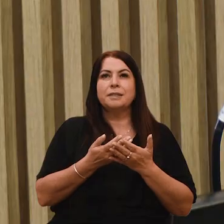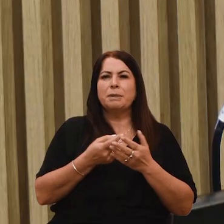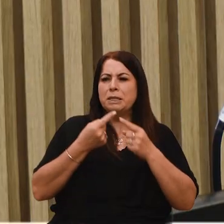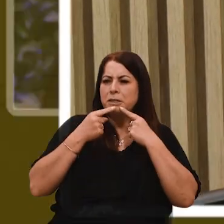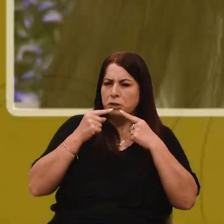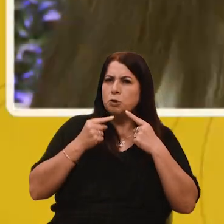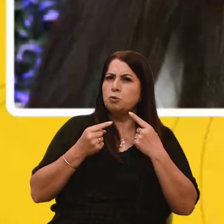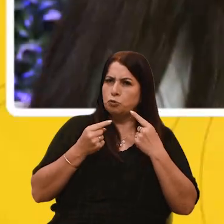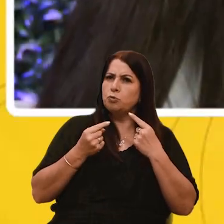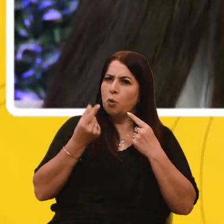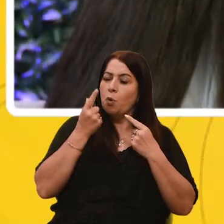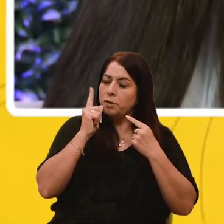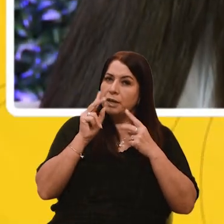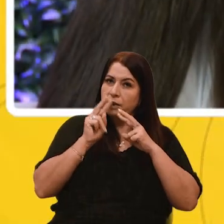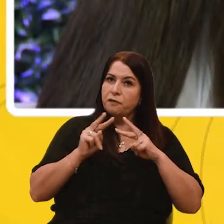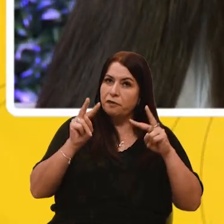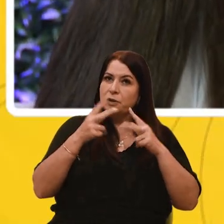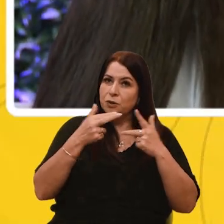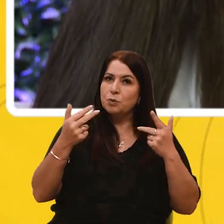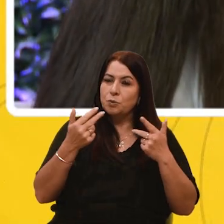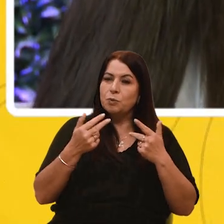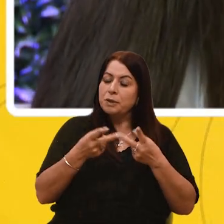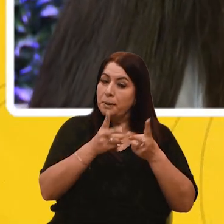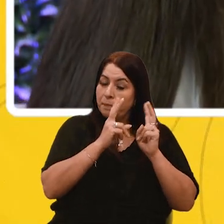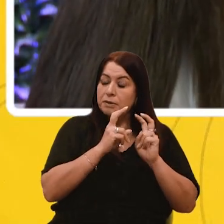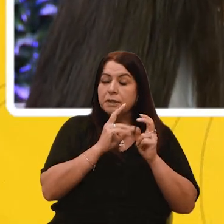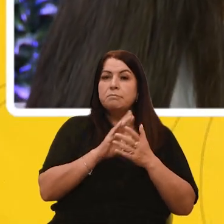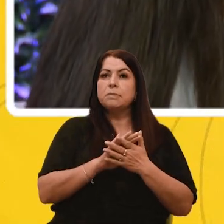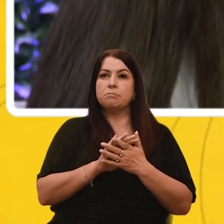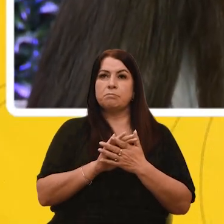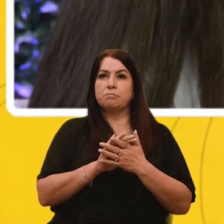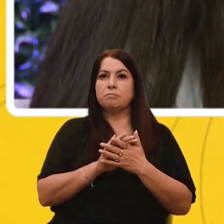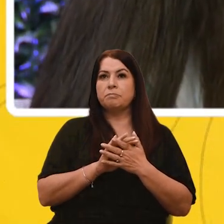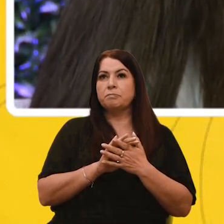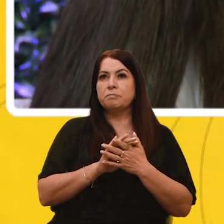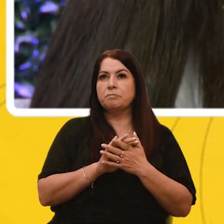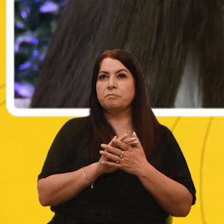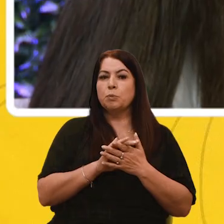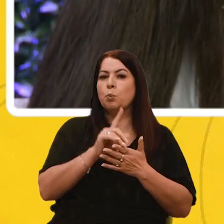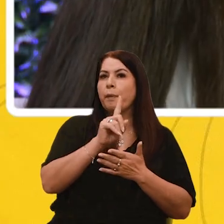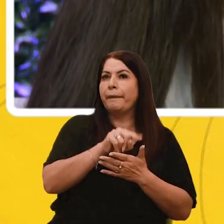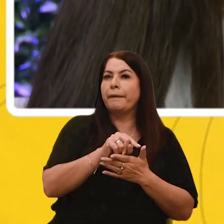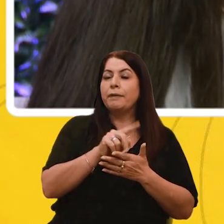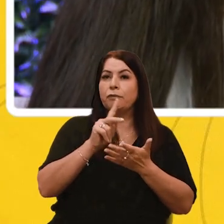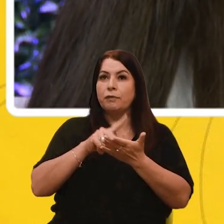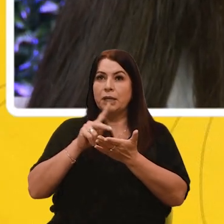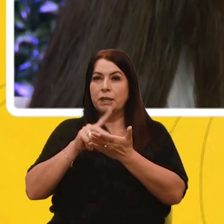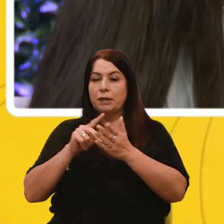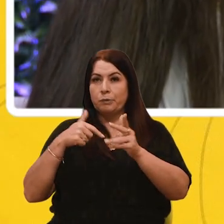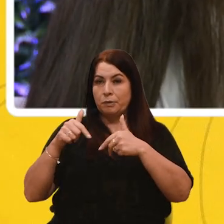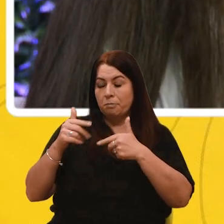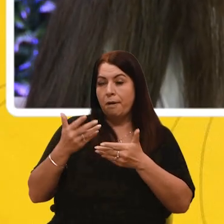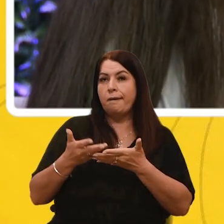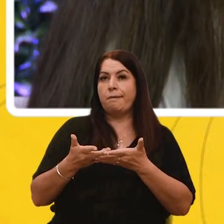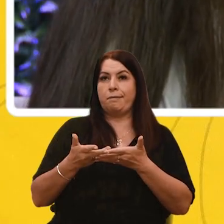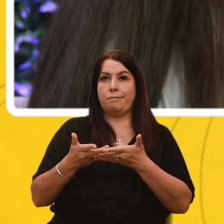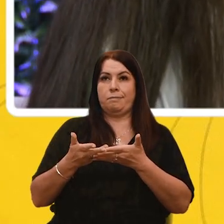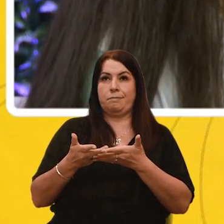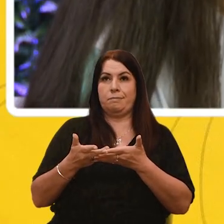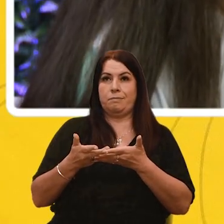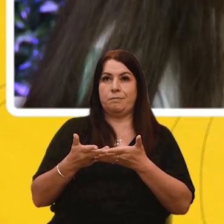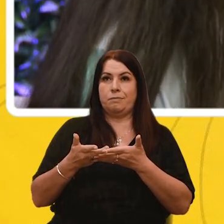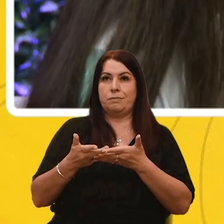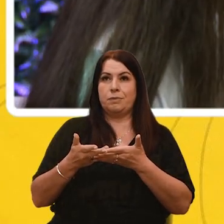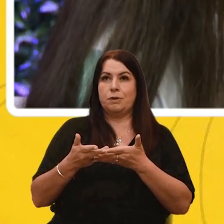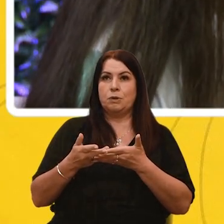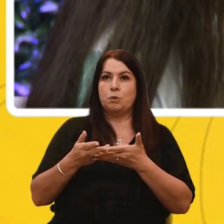crítico, sabe? Eles conseguem ver as coisas, assim, perceber o que é, de fato, o trabalho, né?